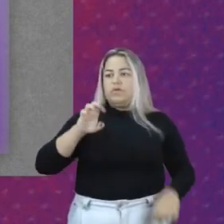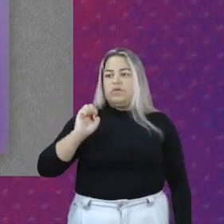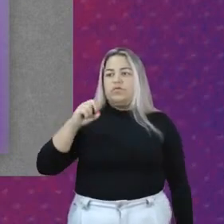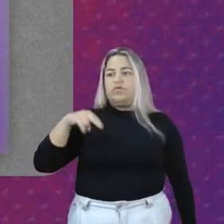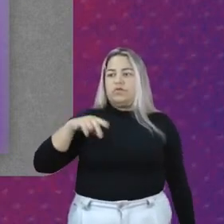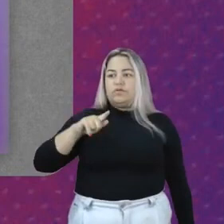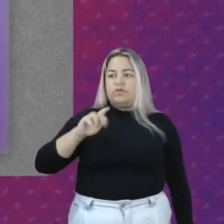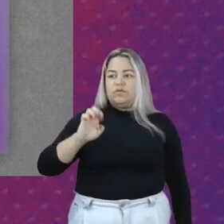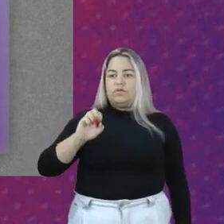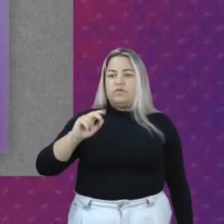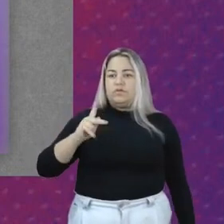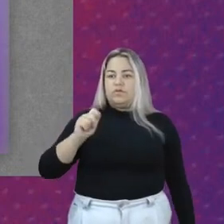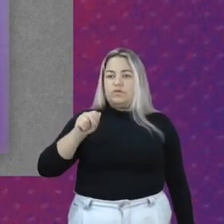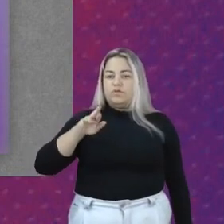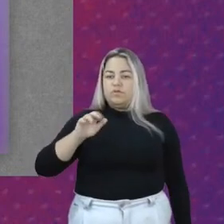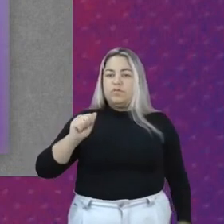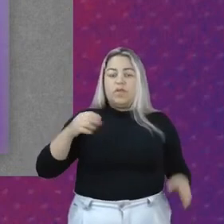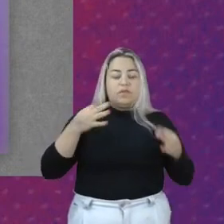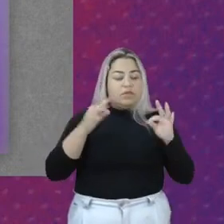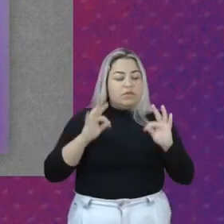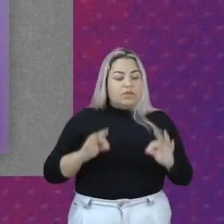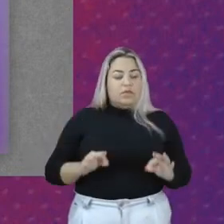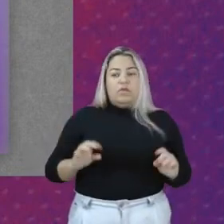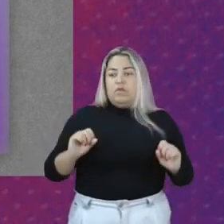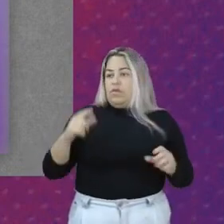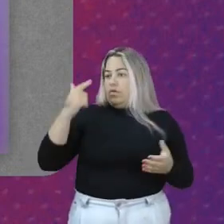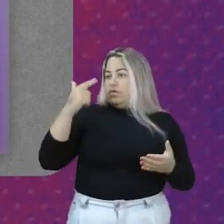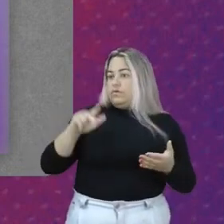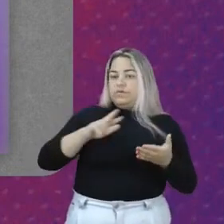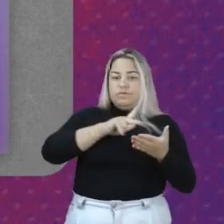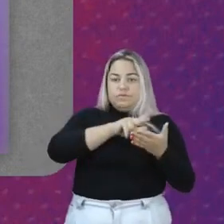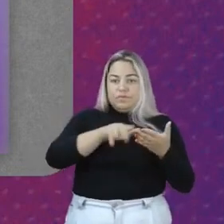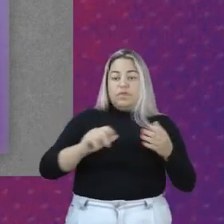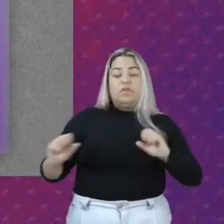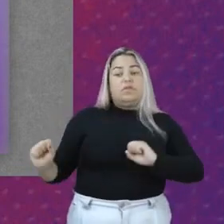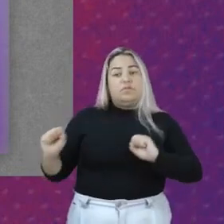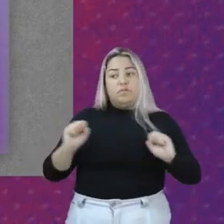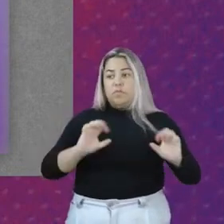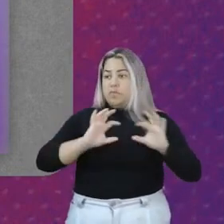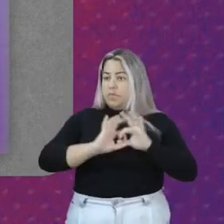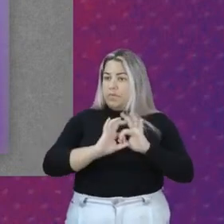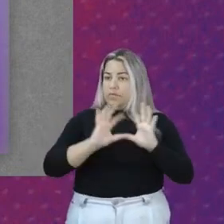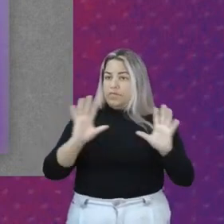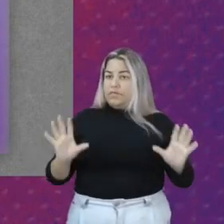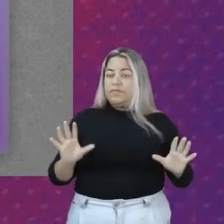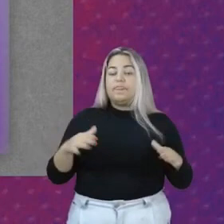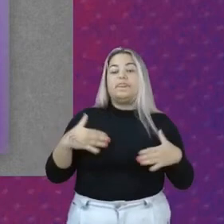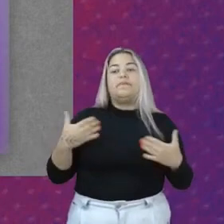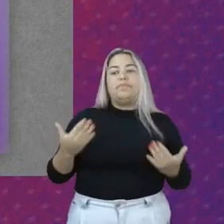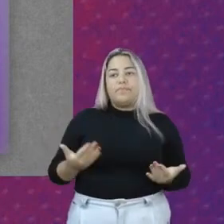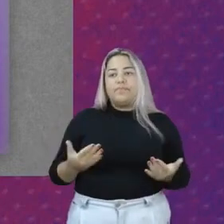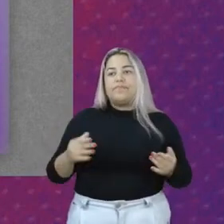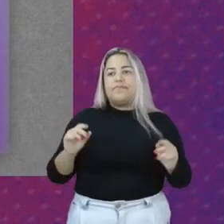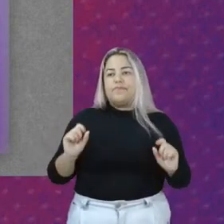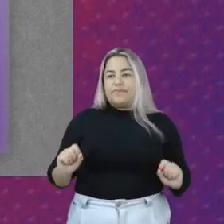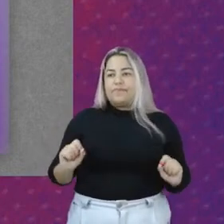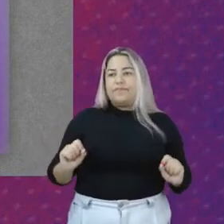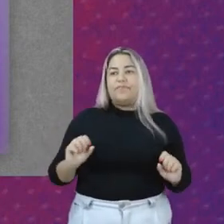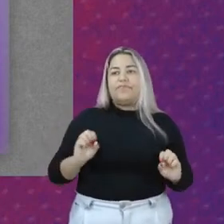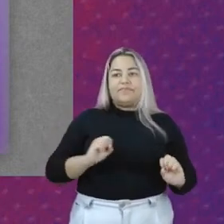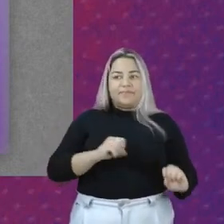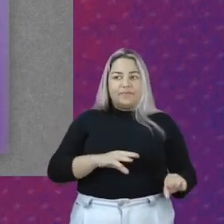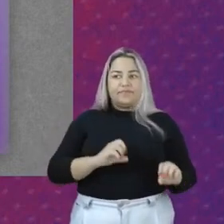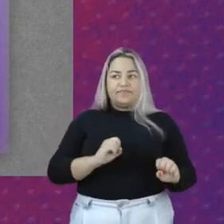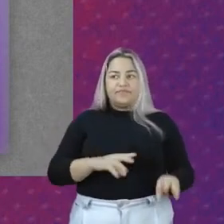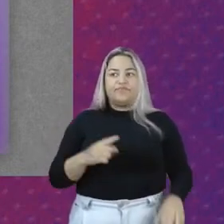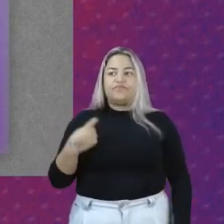Ter alguma profissão relacionada à tecnologia e outros fins, ela também pode. Então, isso é uma questão também de educação do que